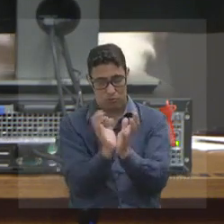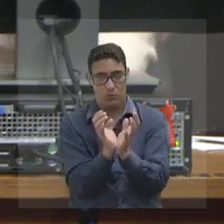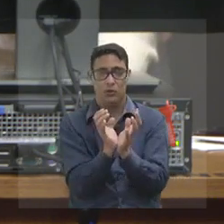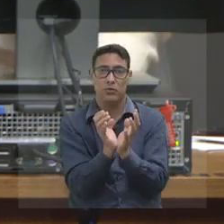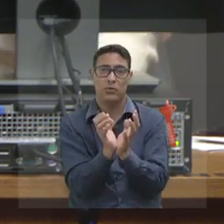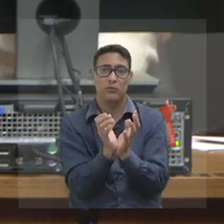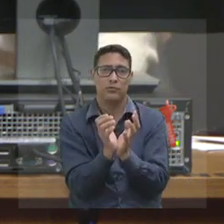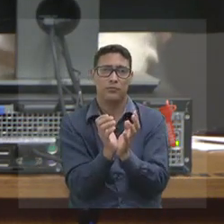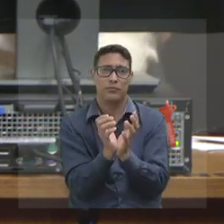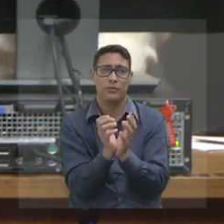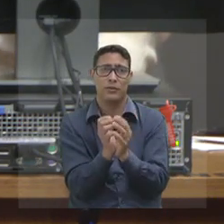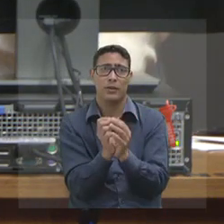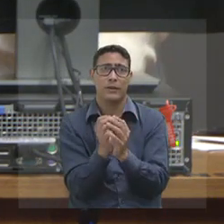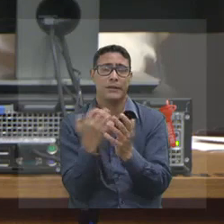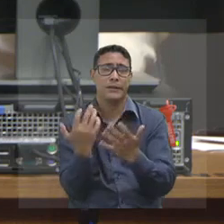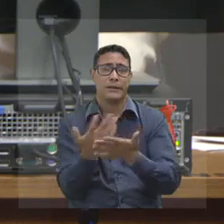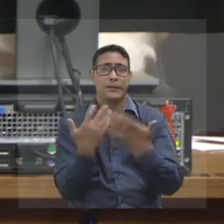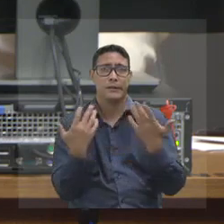Sempre